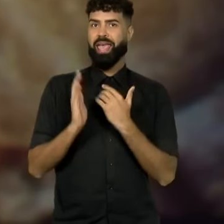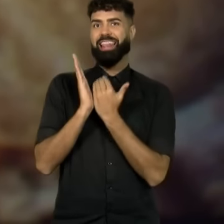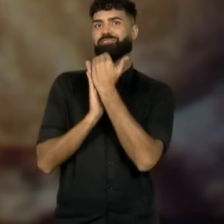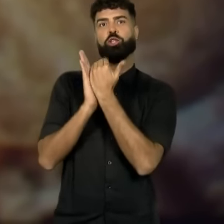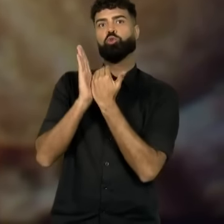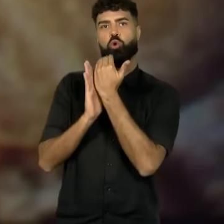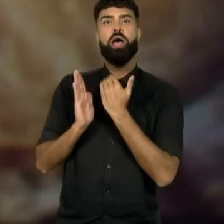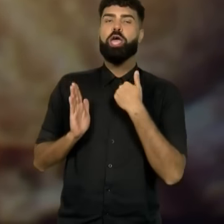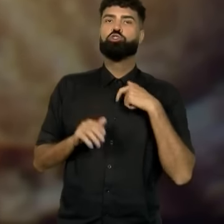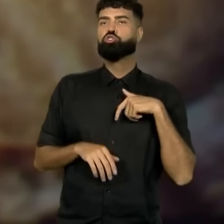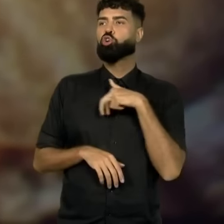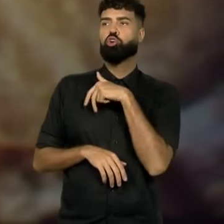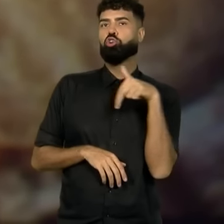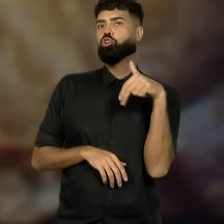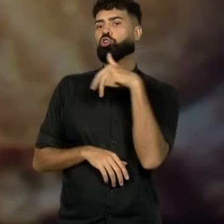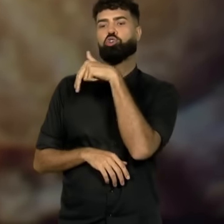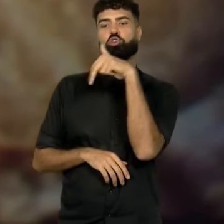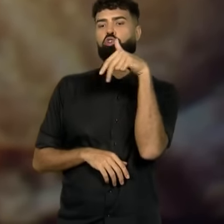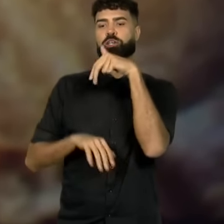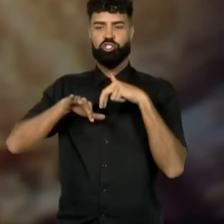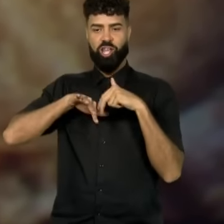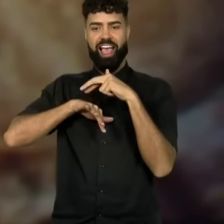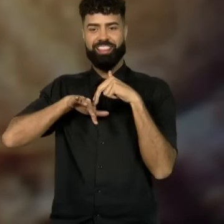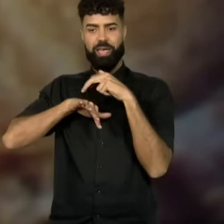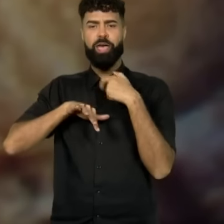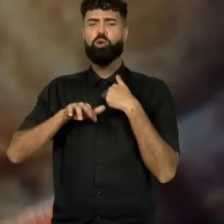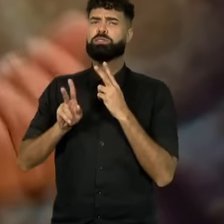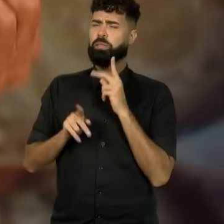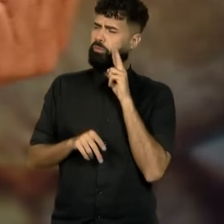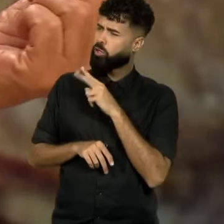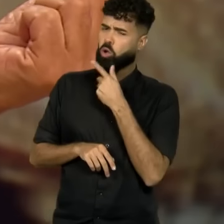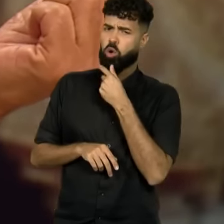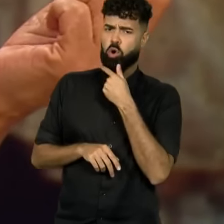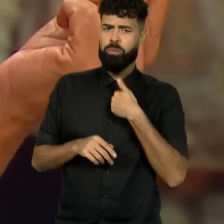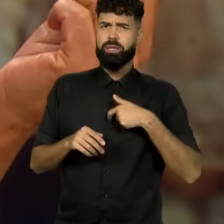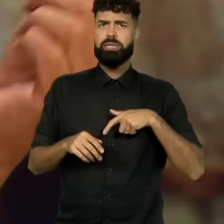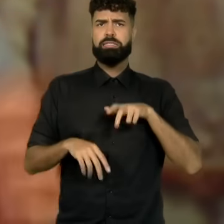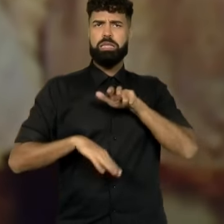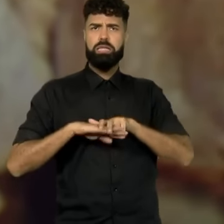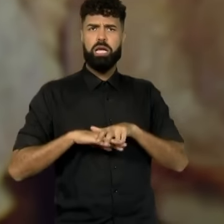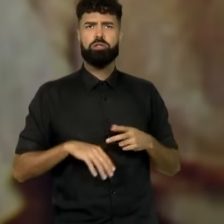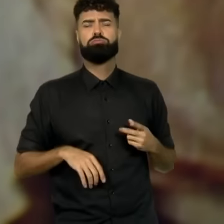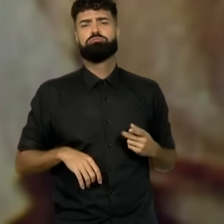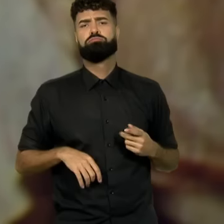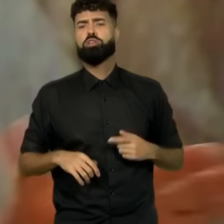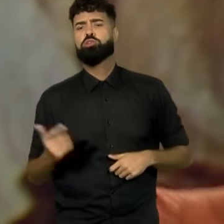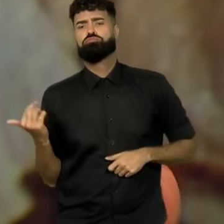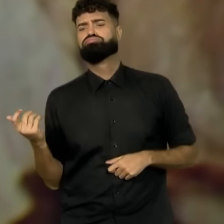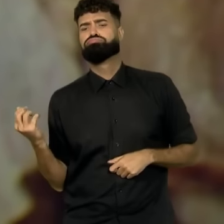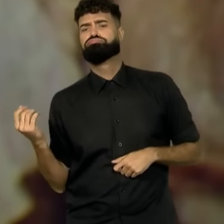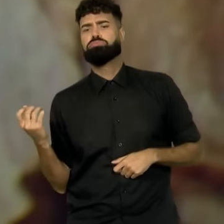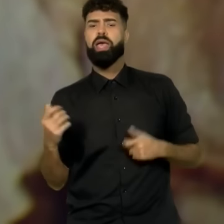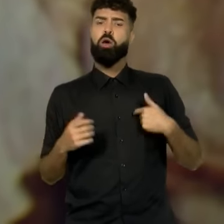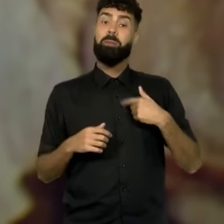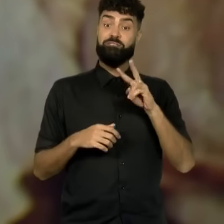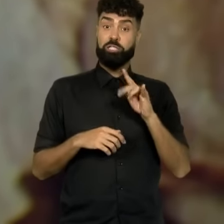era de escada, né? E eu sempre encontrava um rapaz sentado lá com um violão. Alguma vez eu sentei do lado